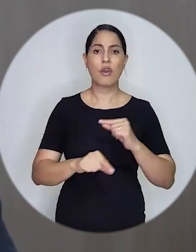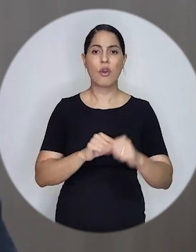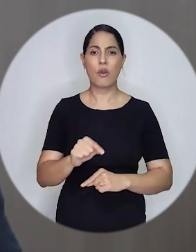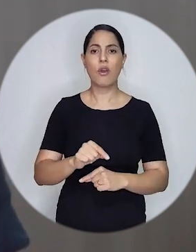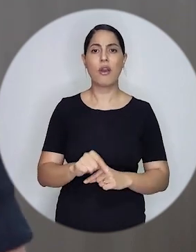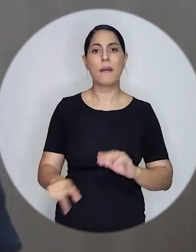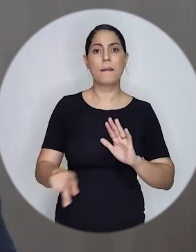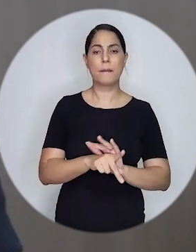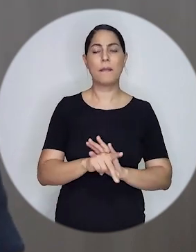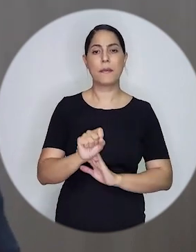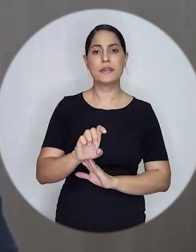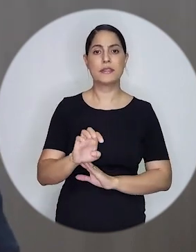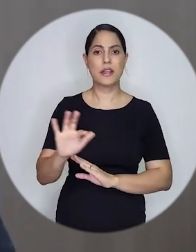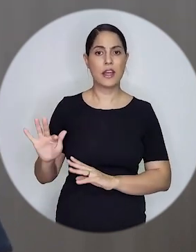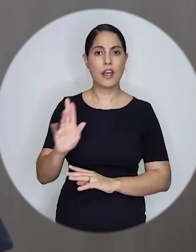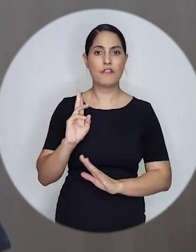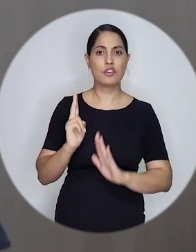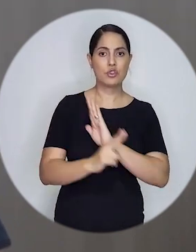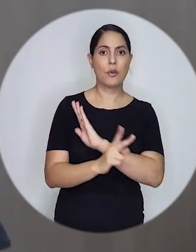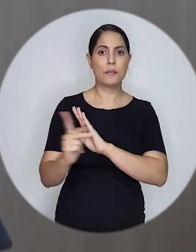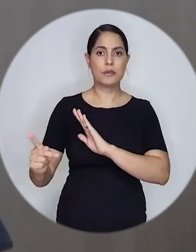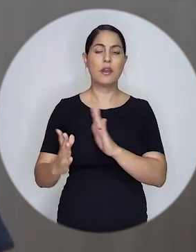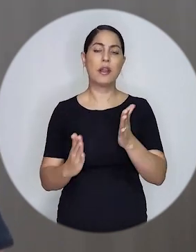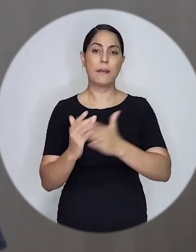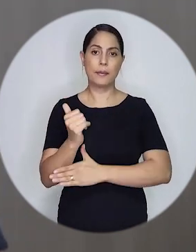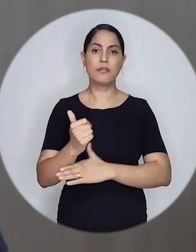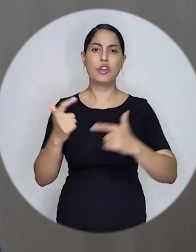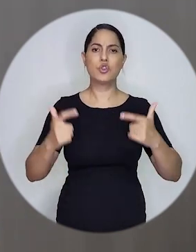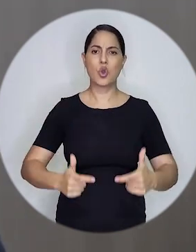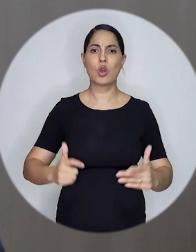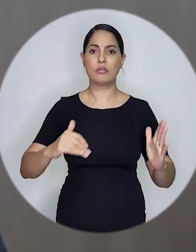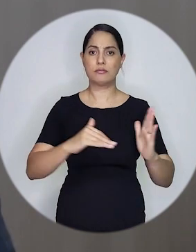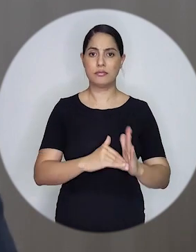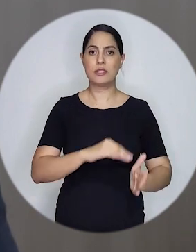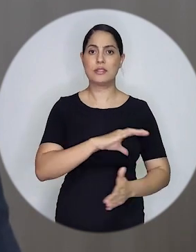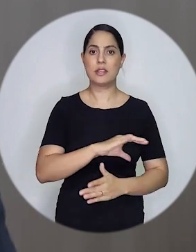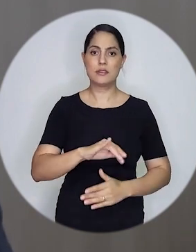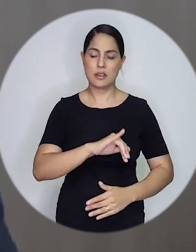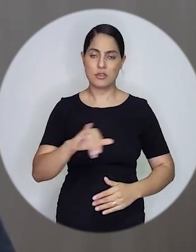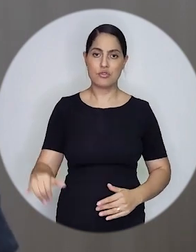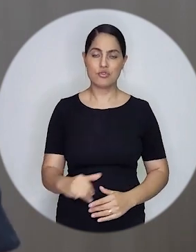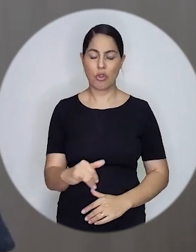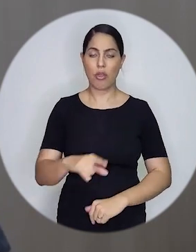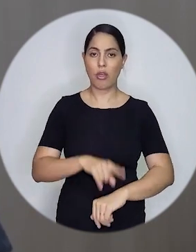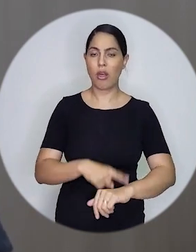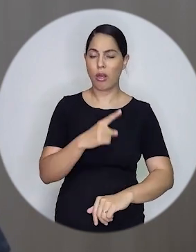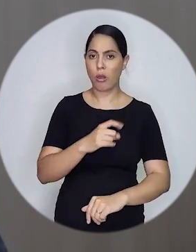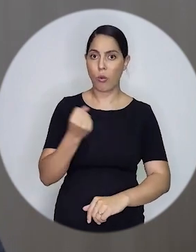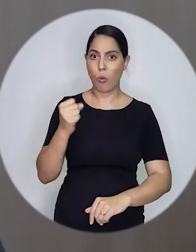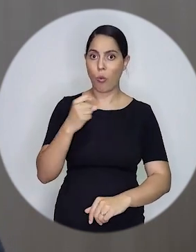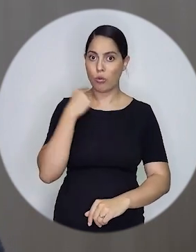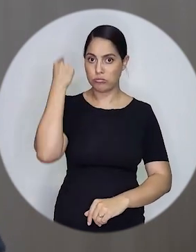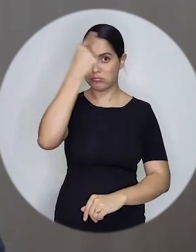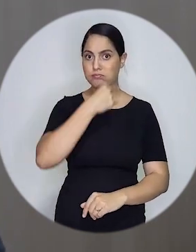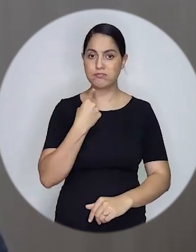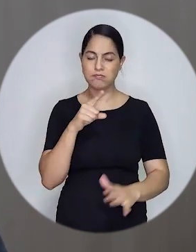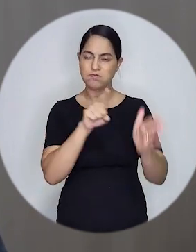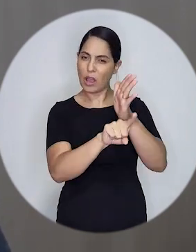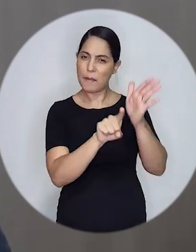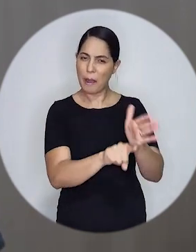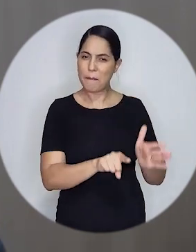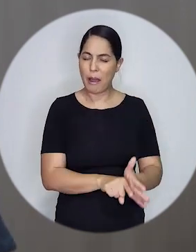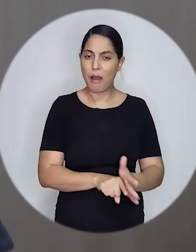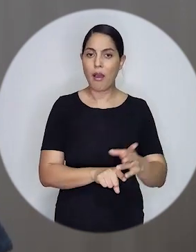Senado Federal para o cargo de ministro do Supremo Tribunal Federal. Ao todo, o jurista respondeu a perguntas na CCJ por cerca de 8